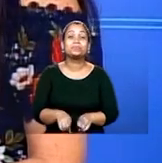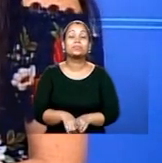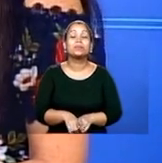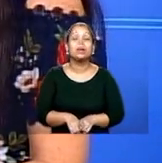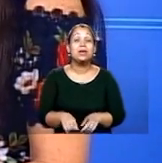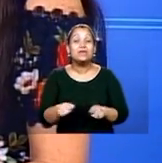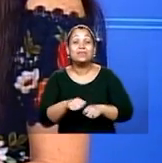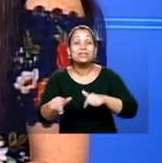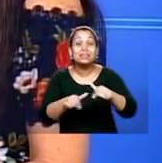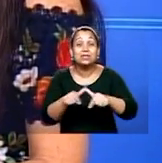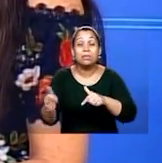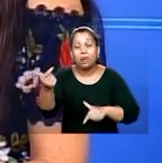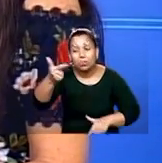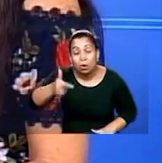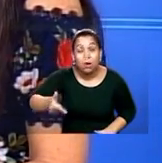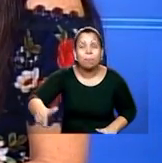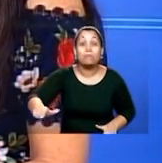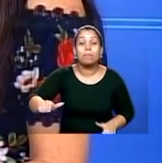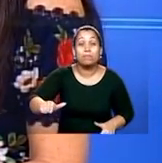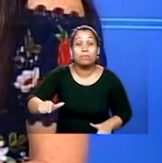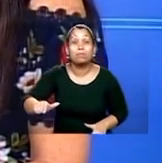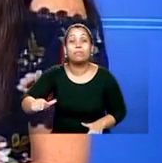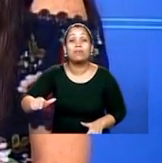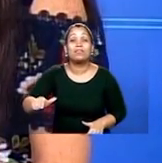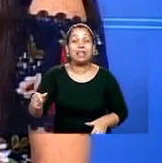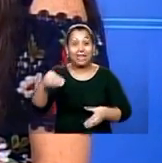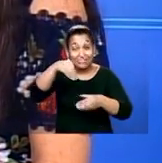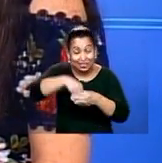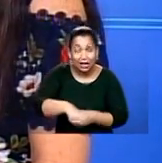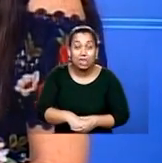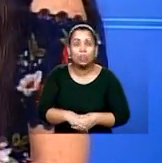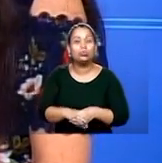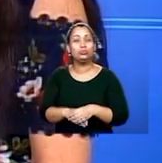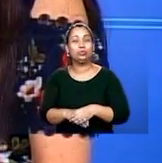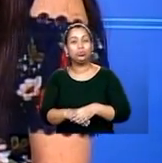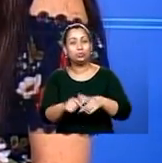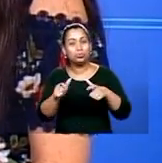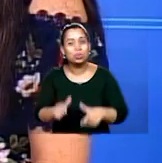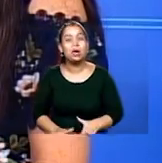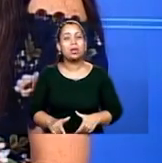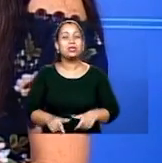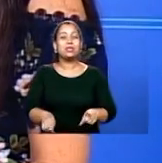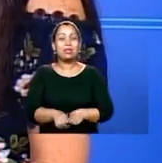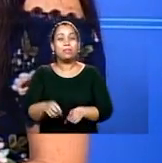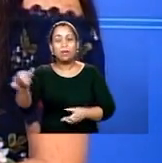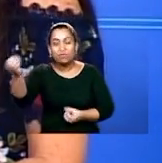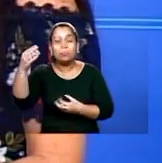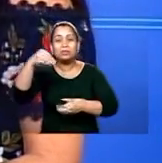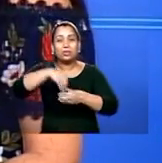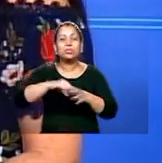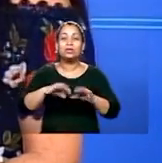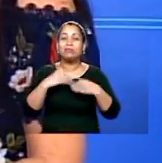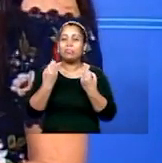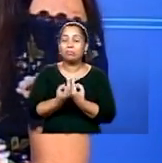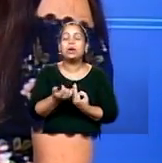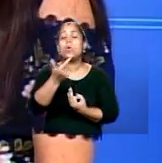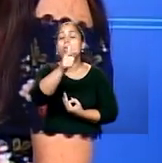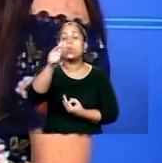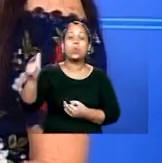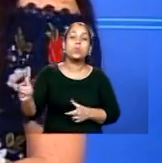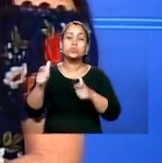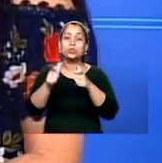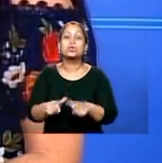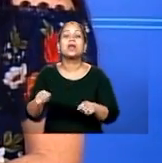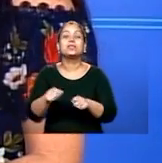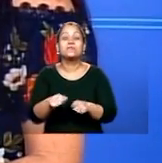fazer esse trabalho de reaproveitamento dentro das instituições ou levando essa informação dentro das famílias, como é que os outros bancos